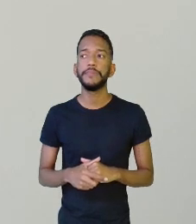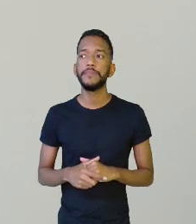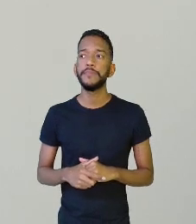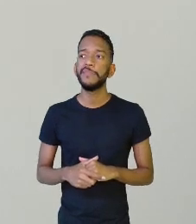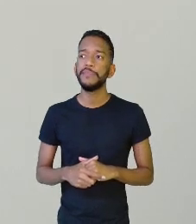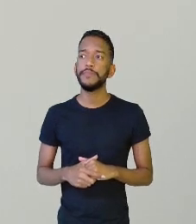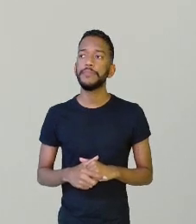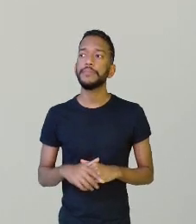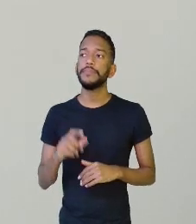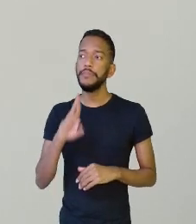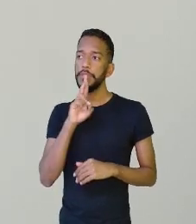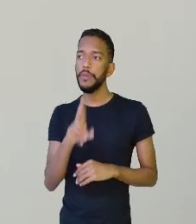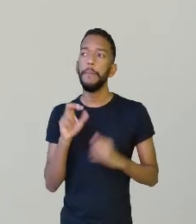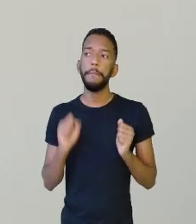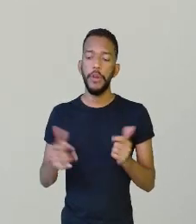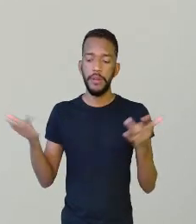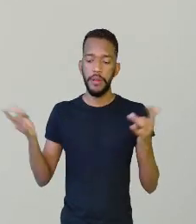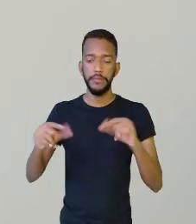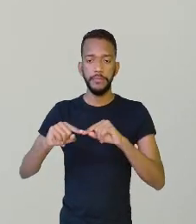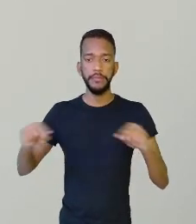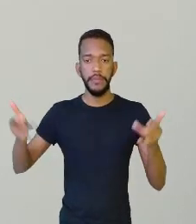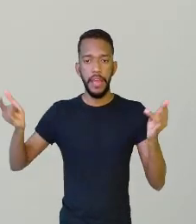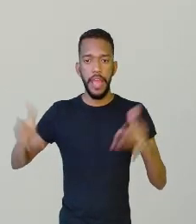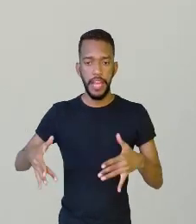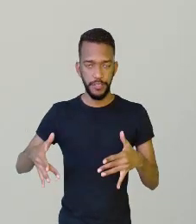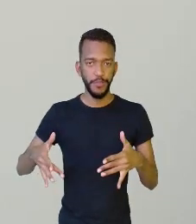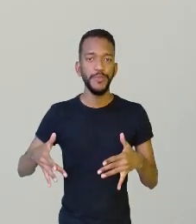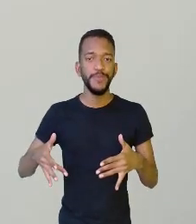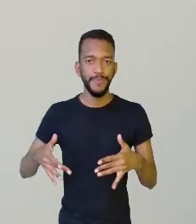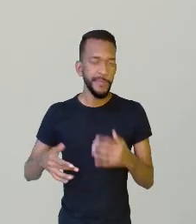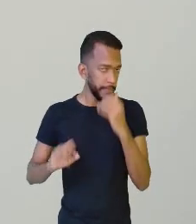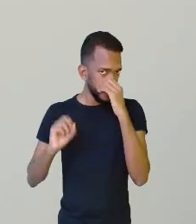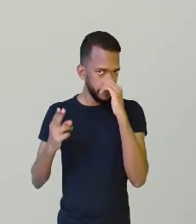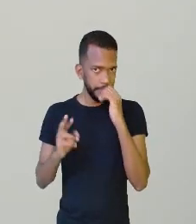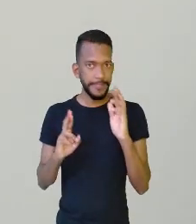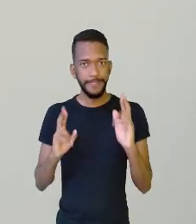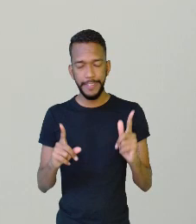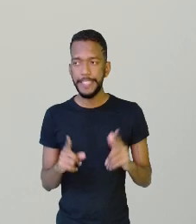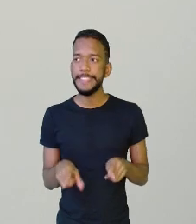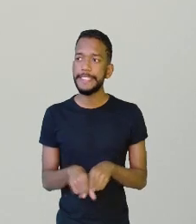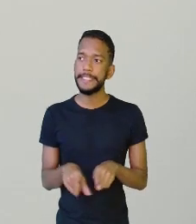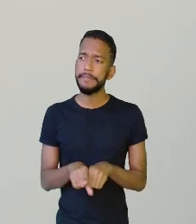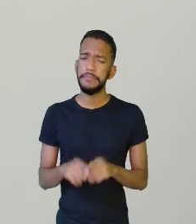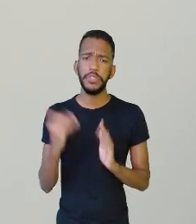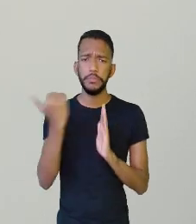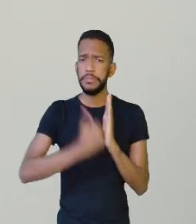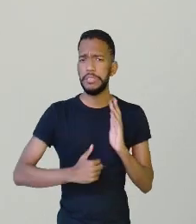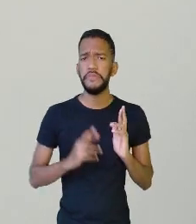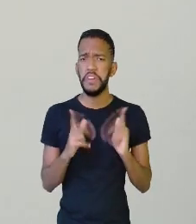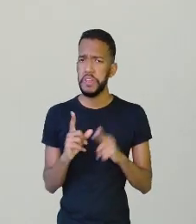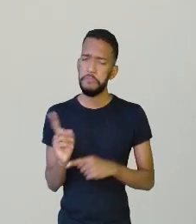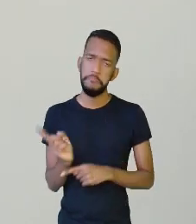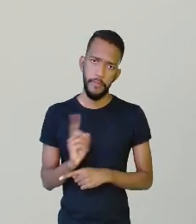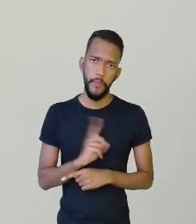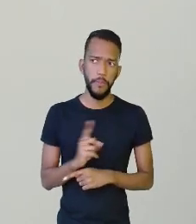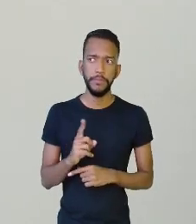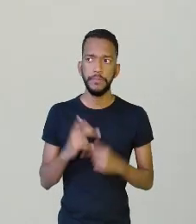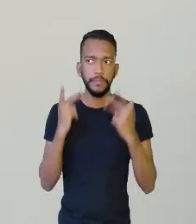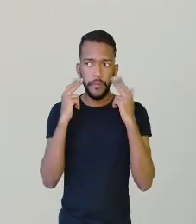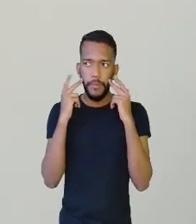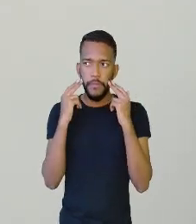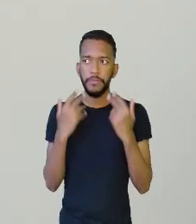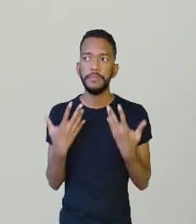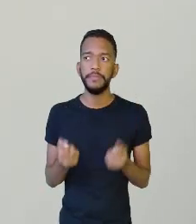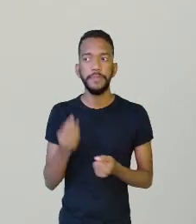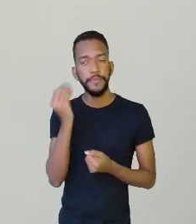pode ser chamado de resto ou diferença. No caso da subtração, não é muito diferente da adição, tá? O que é que a